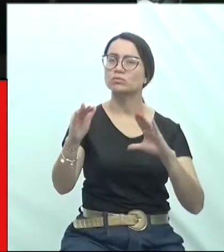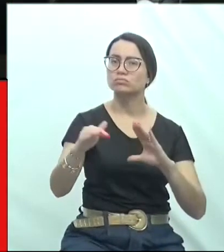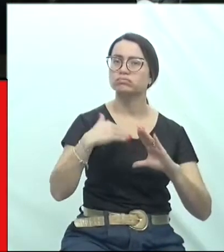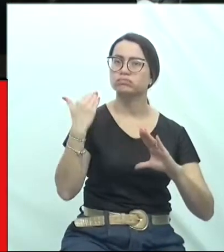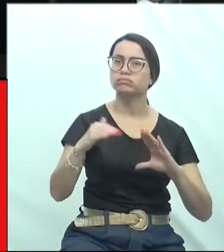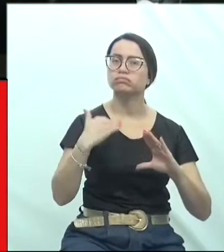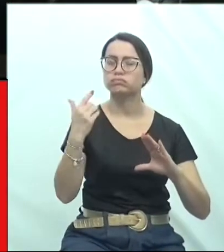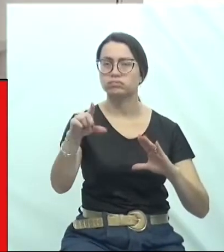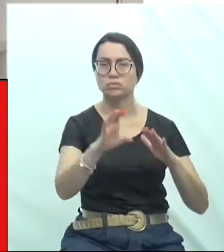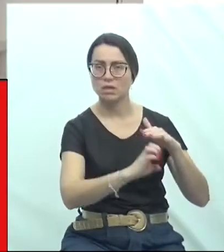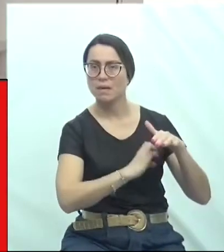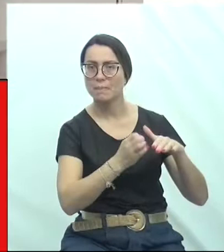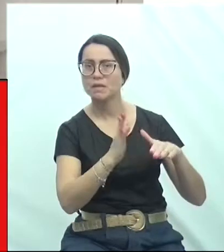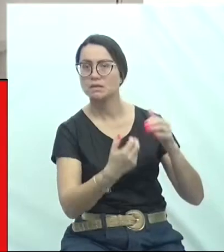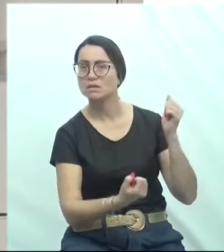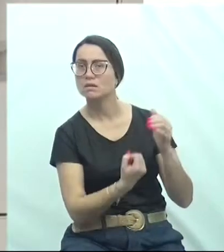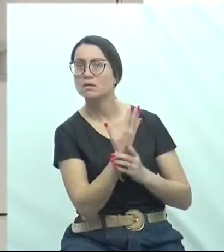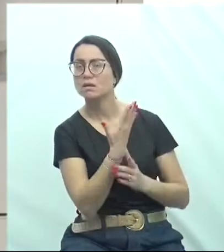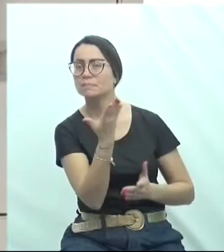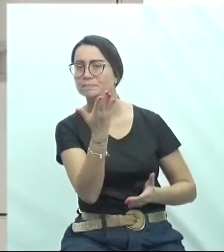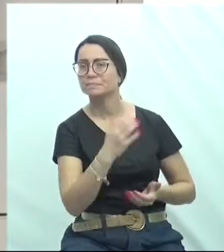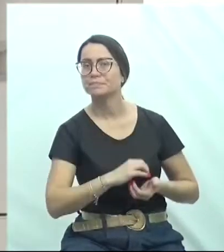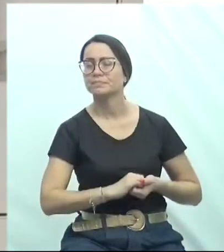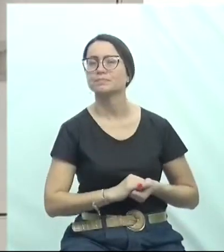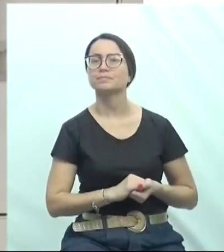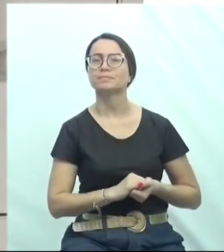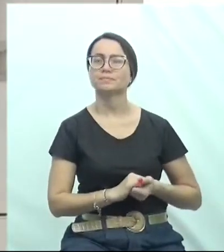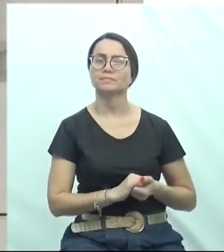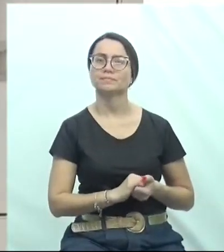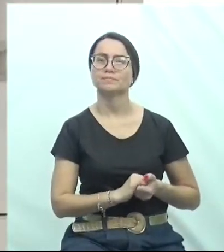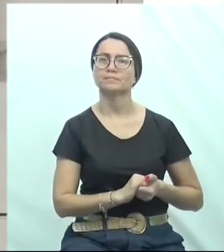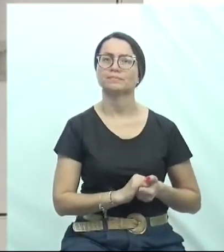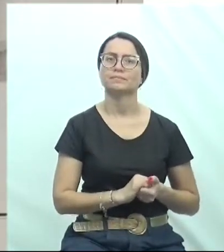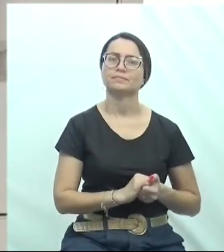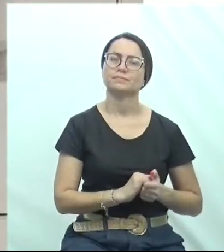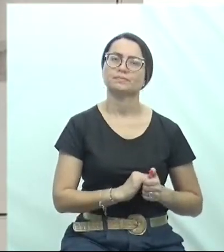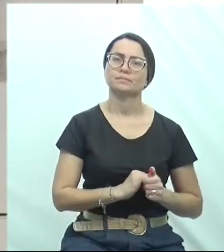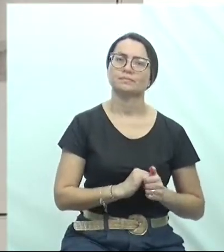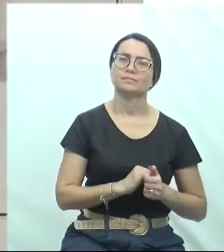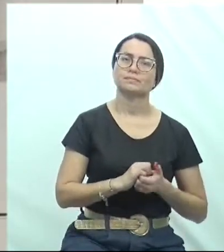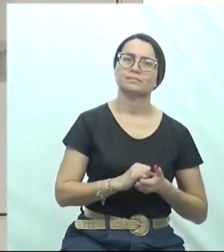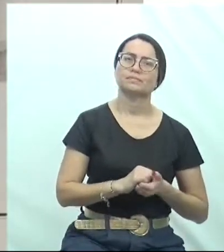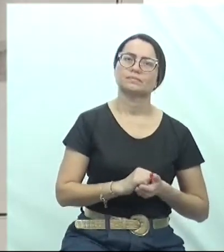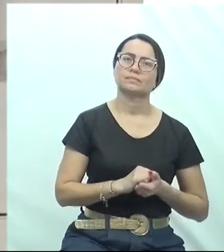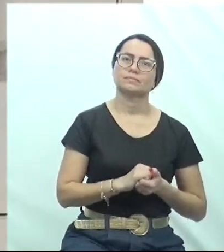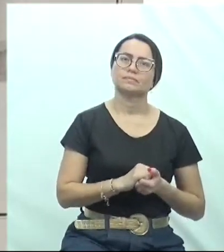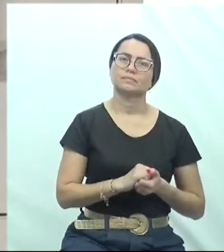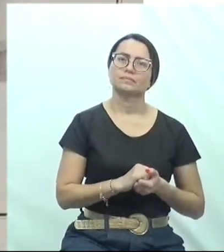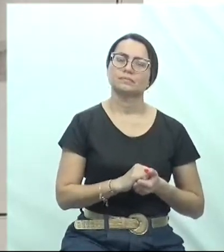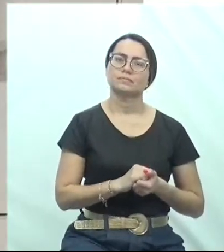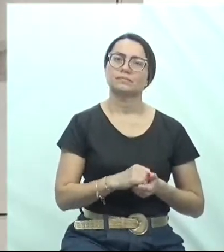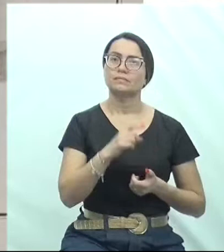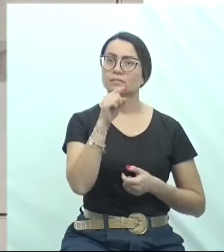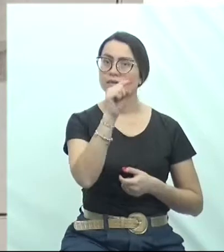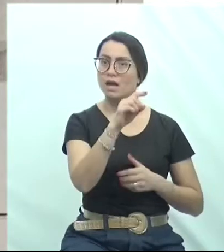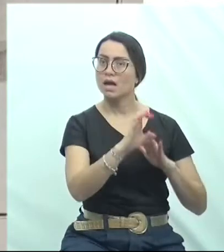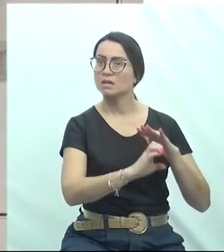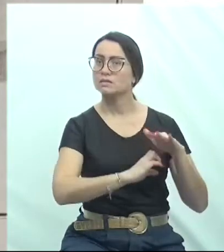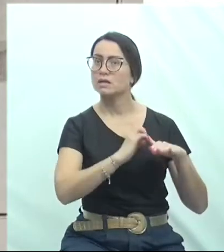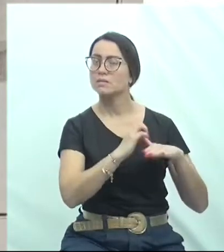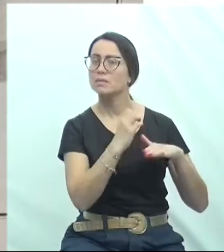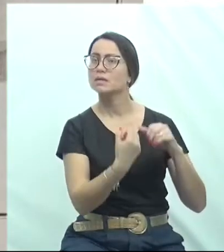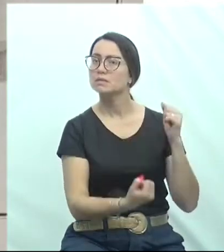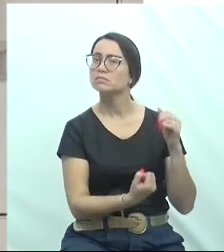dessa empresa que fabrica esses supressores de ares ou eliminadores de ar. Essa empresa fabrica aqui